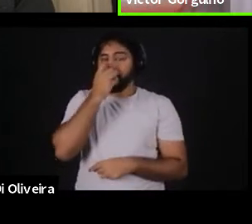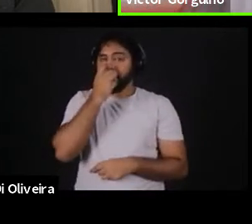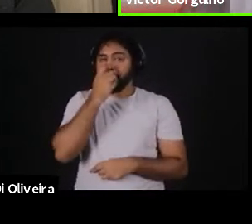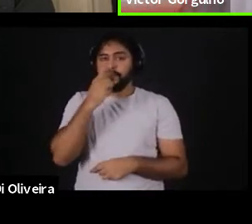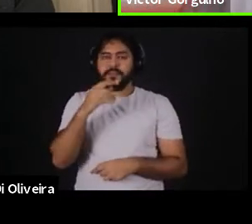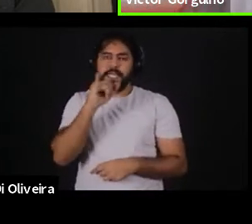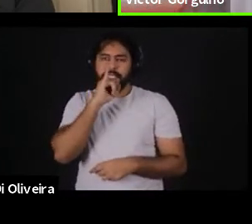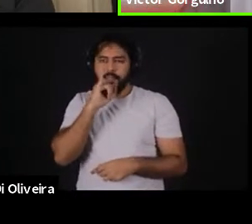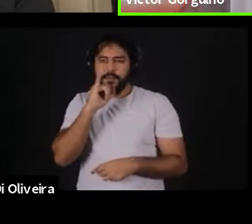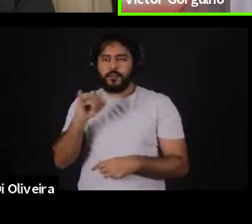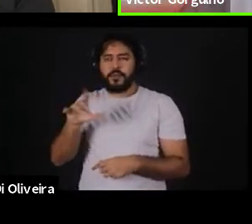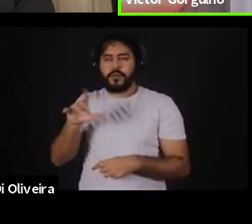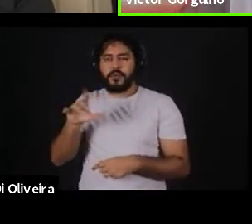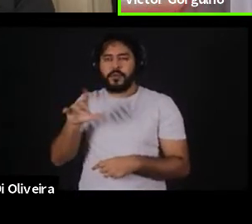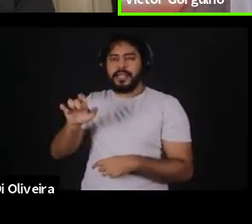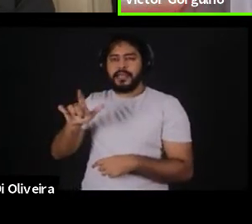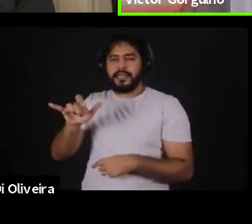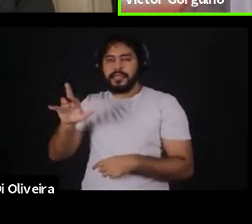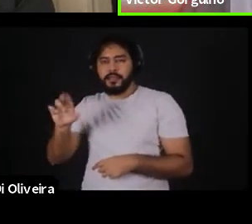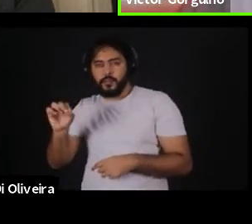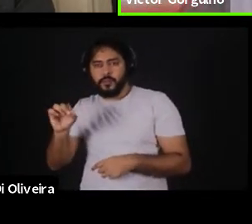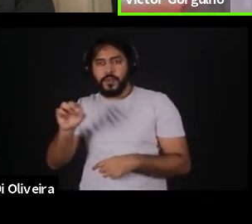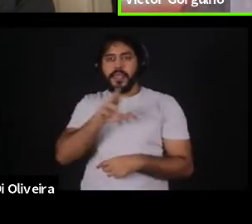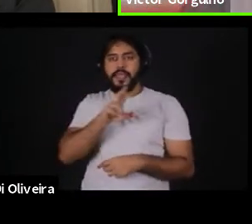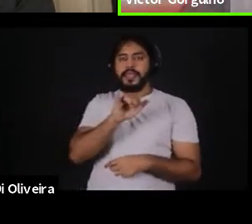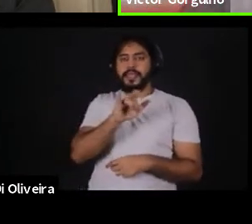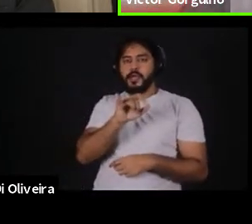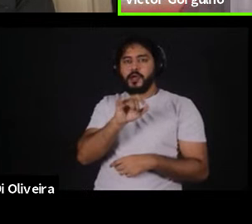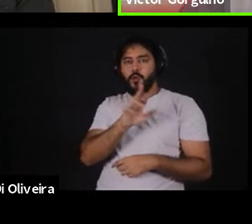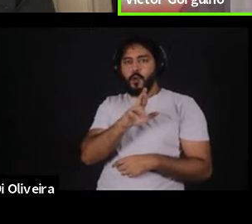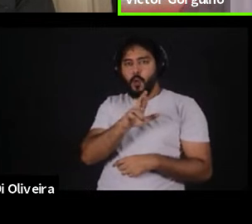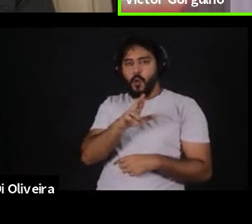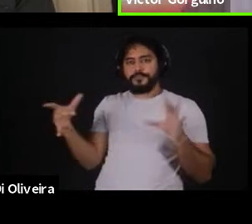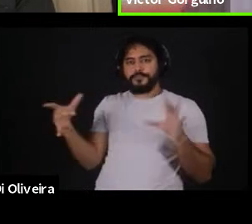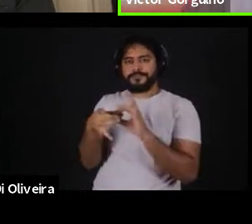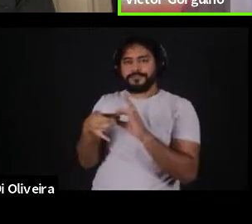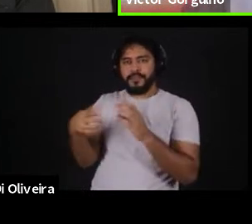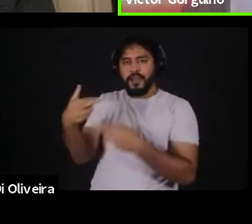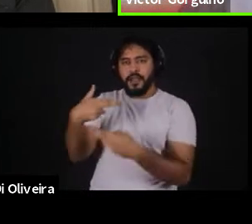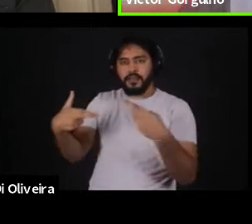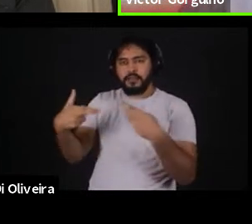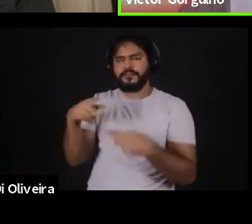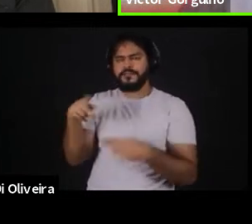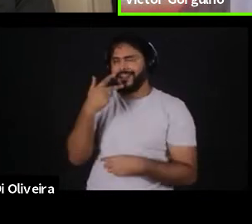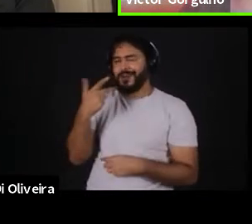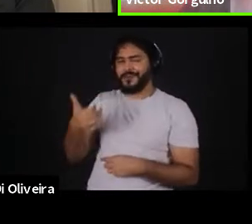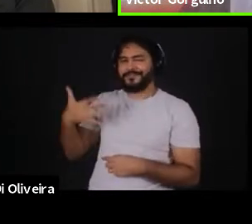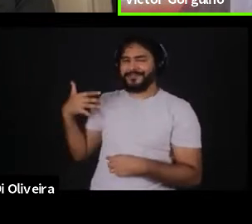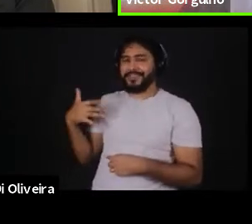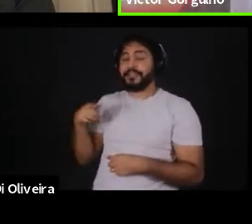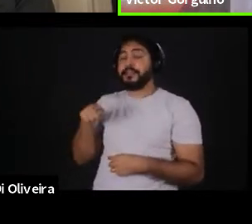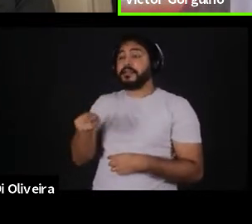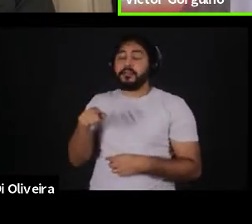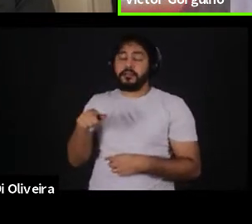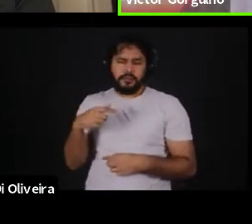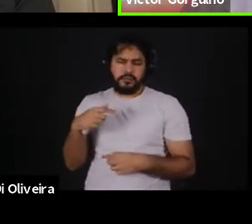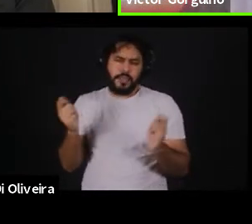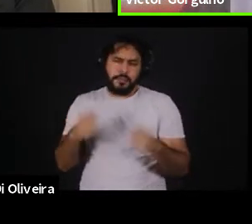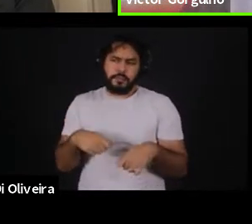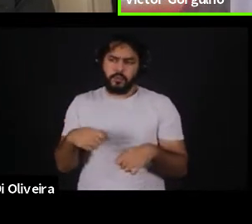delírio e rigor que o André falou lá atrás, e eu pude presenciar também, vendo um